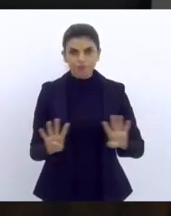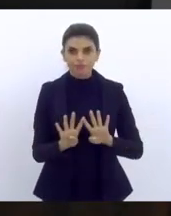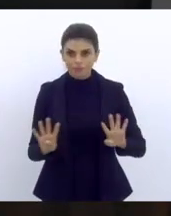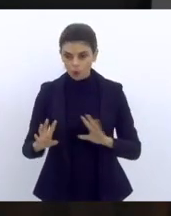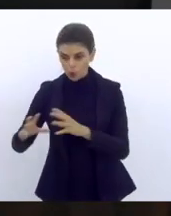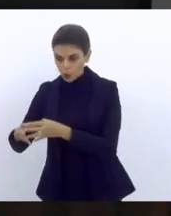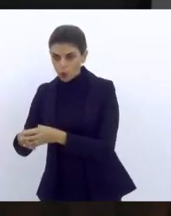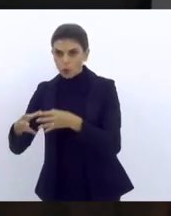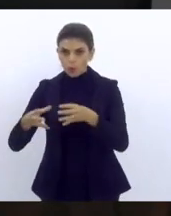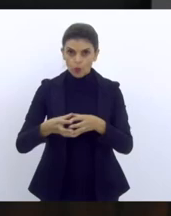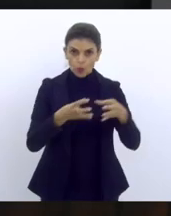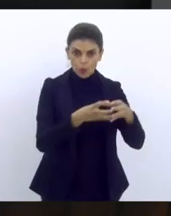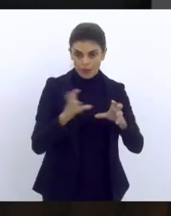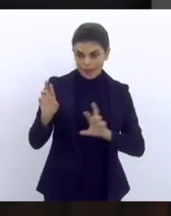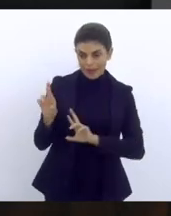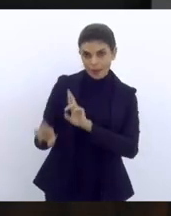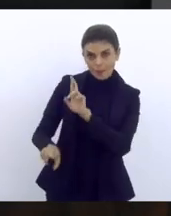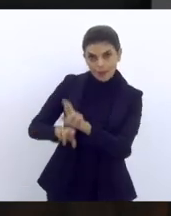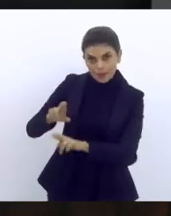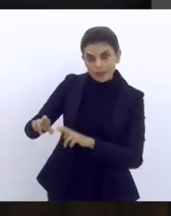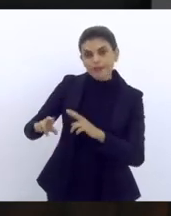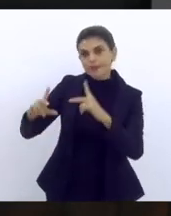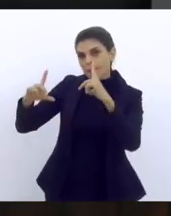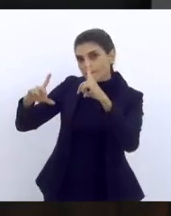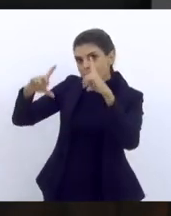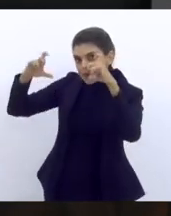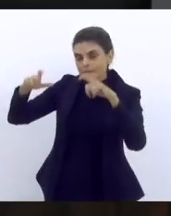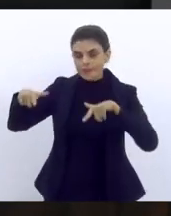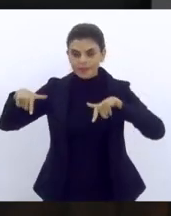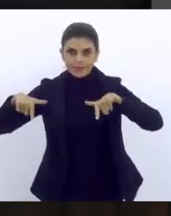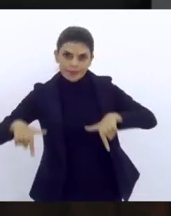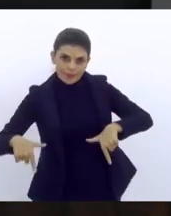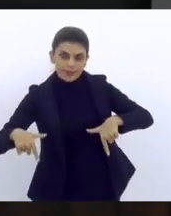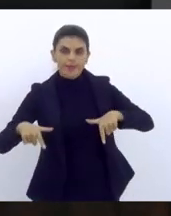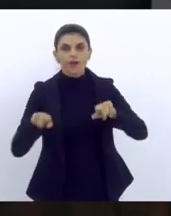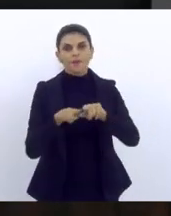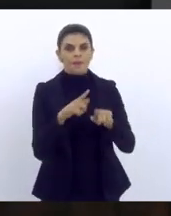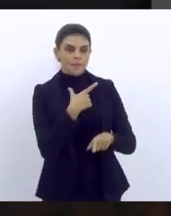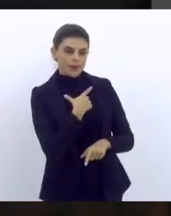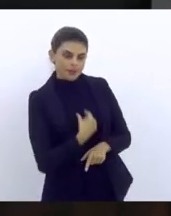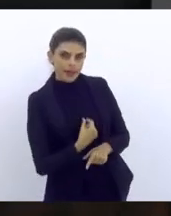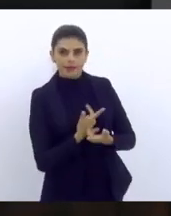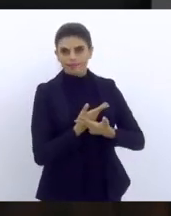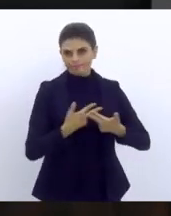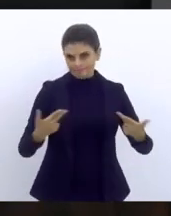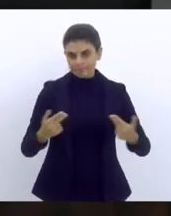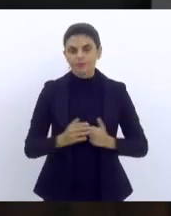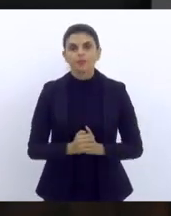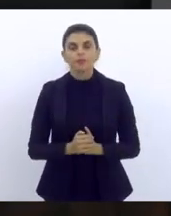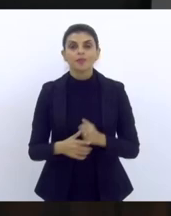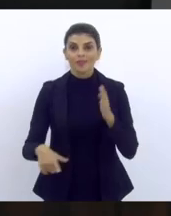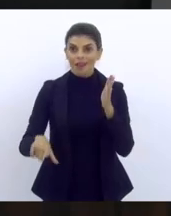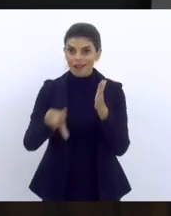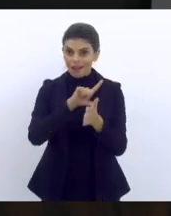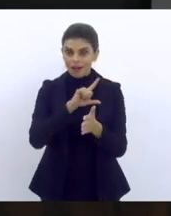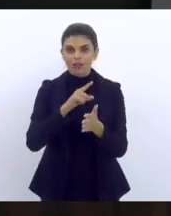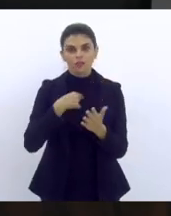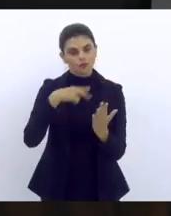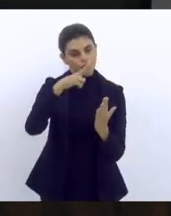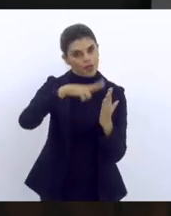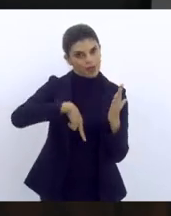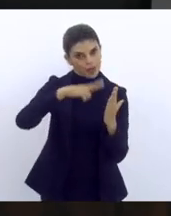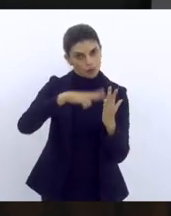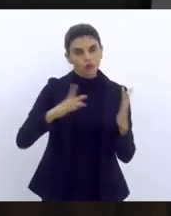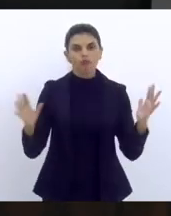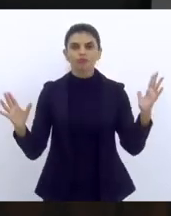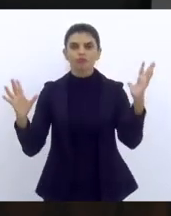um, o seu representante, com a homenagem assim recebida. Antes de eu fazer aqui a minha leitura